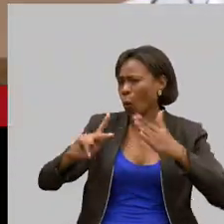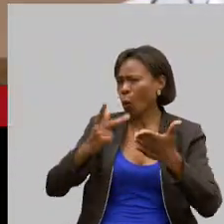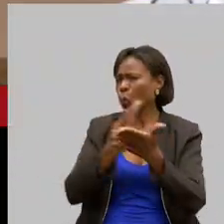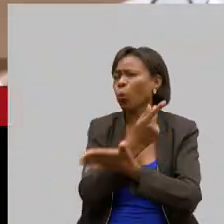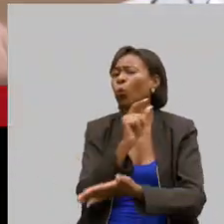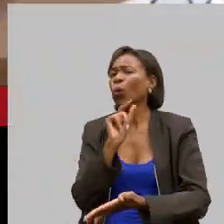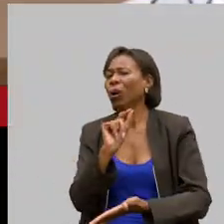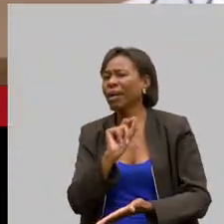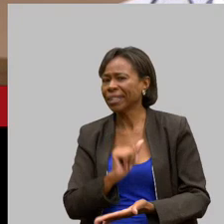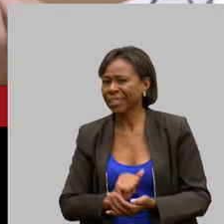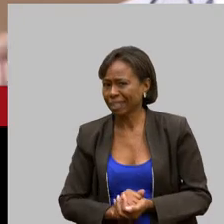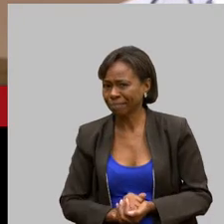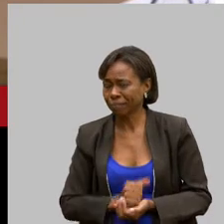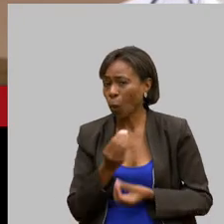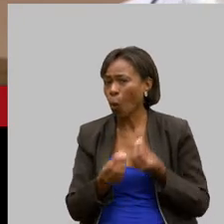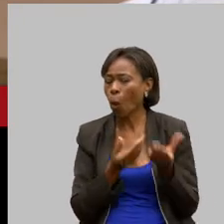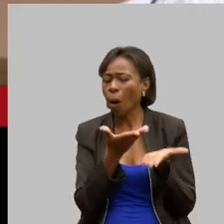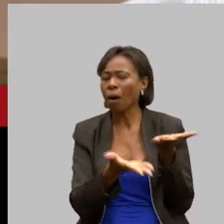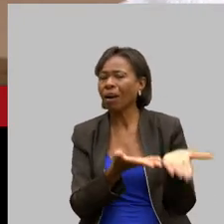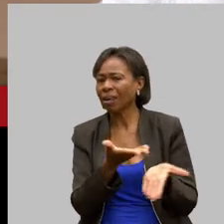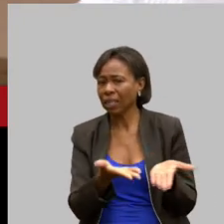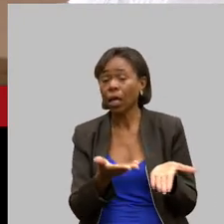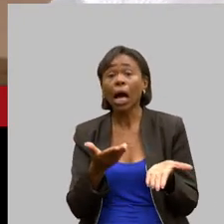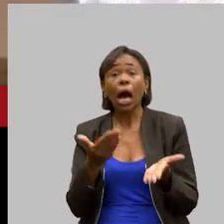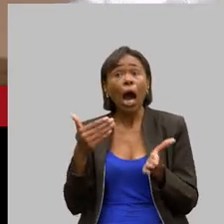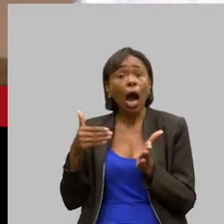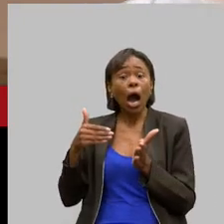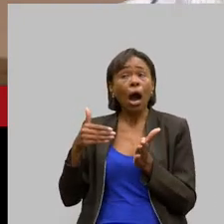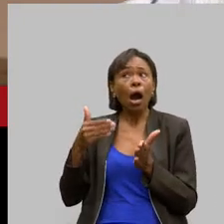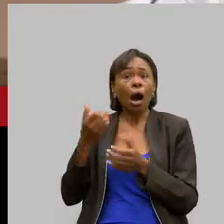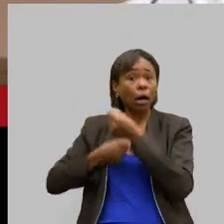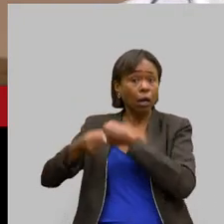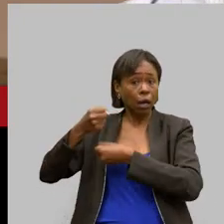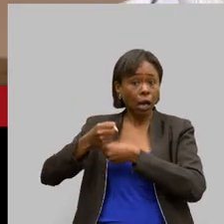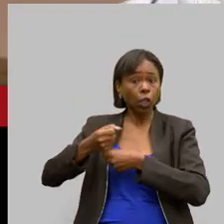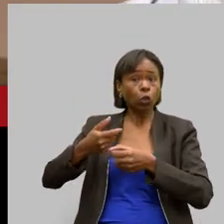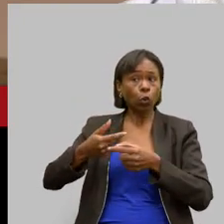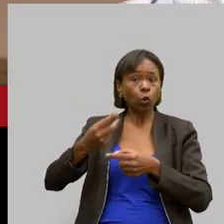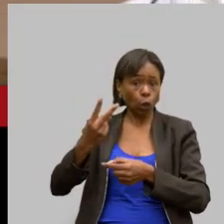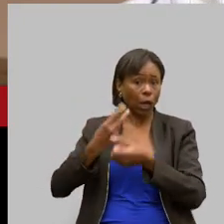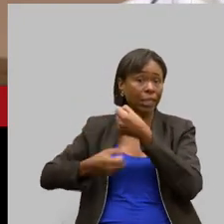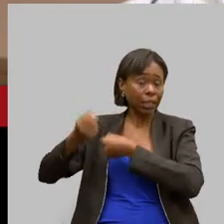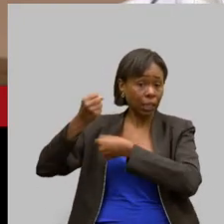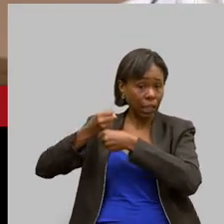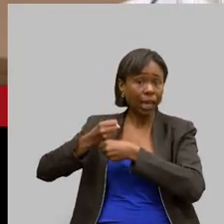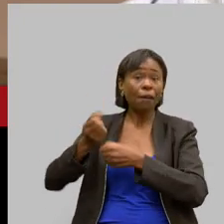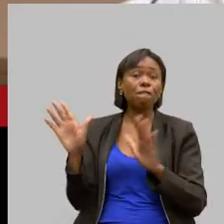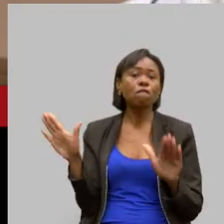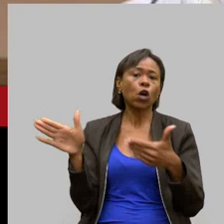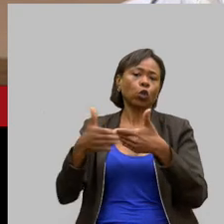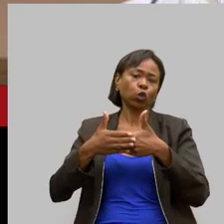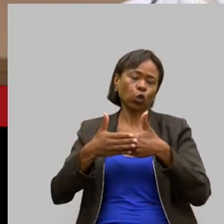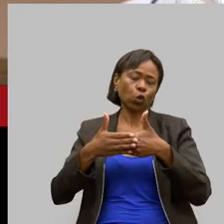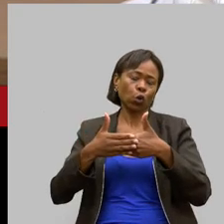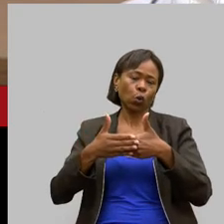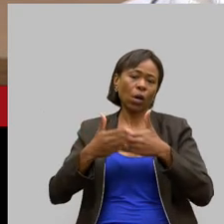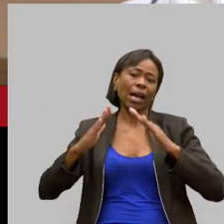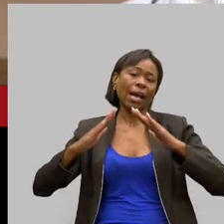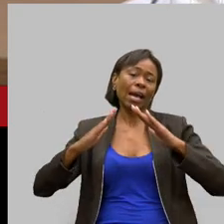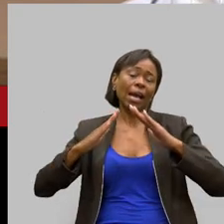agora mesmo ano retrasado foi fechado o último Hospital Manicômio psiquiátrico do nosso